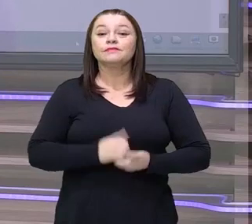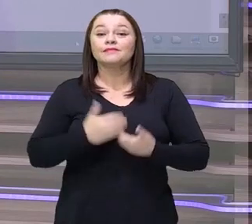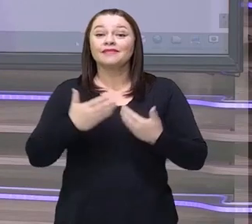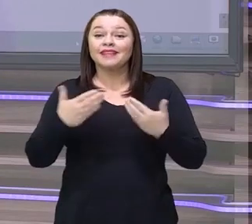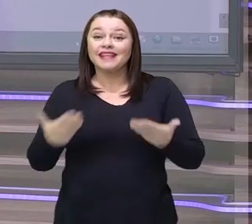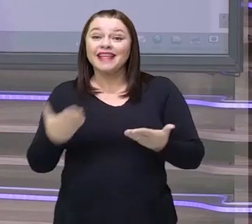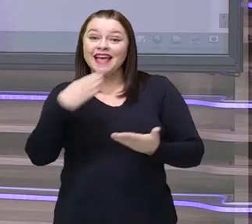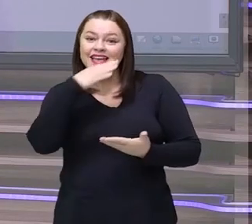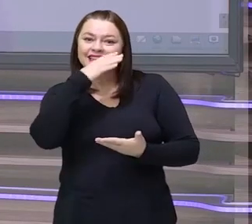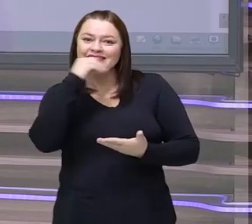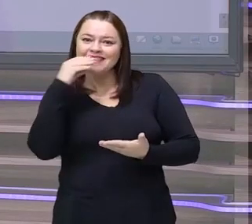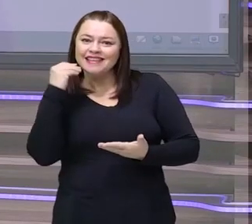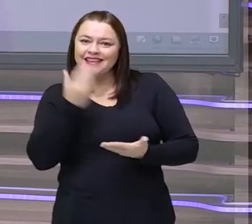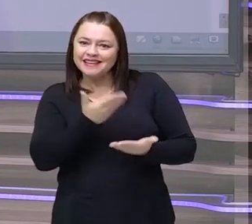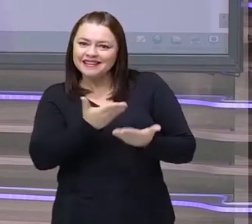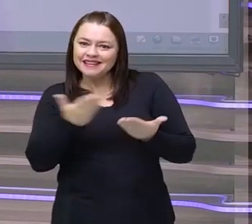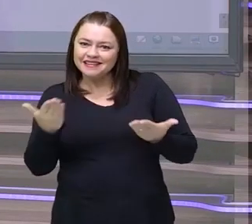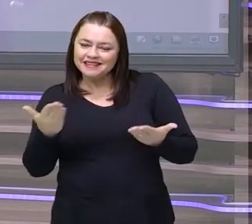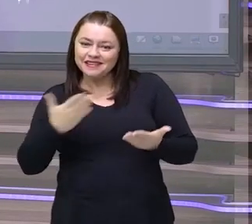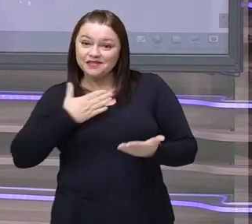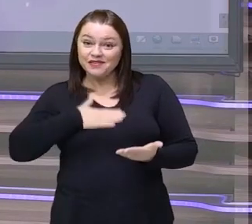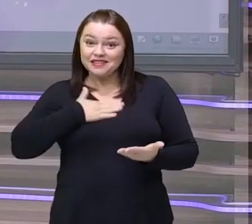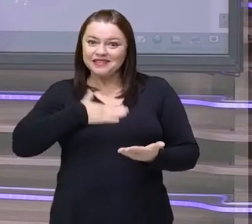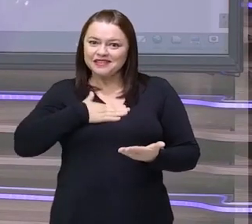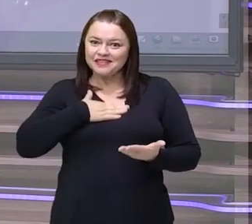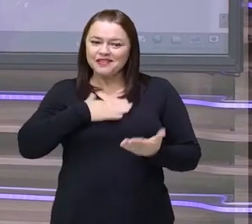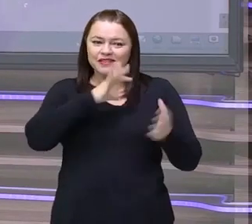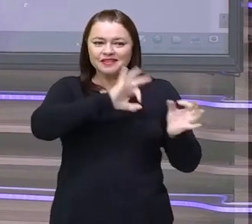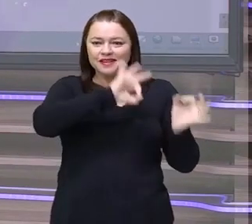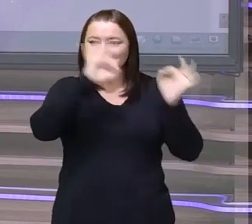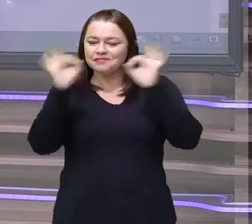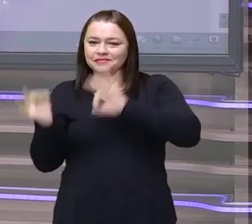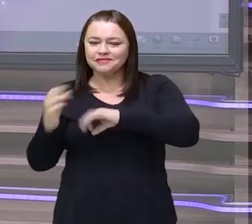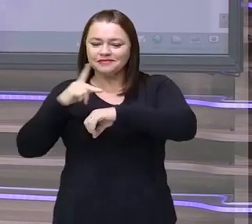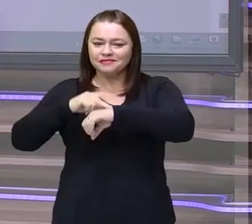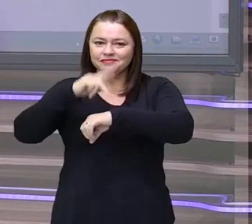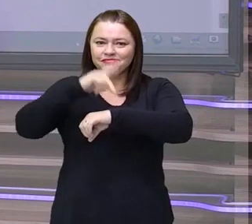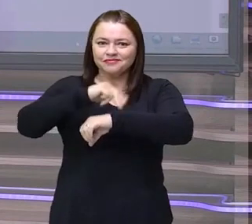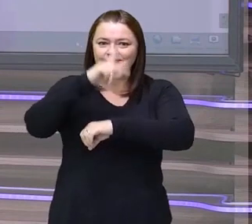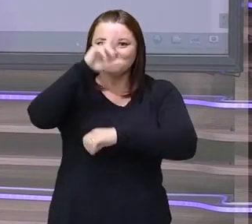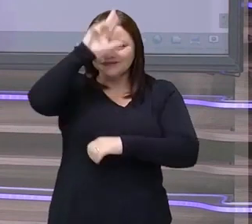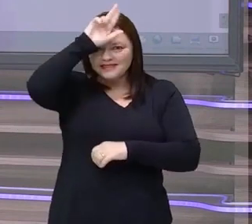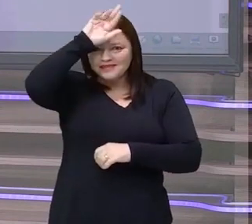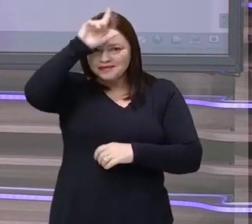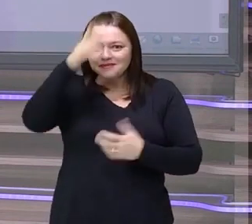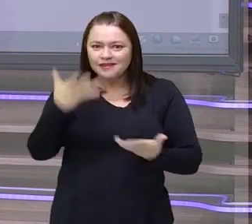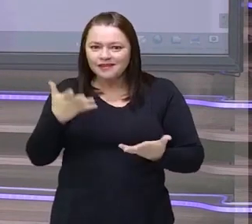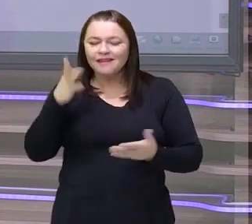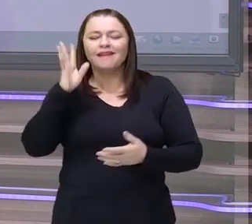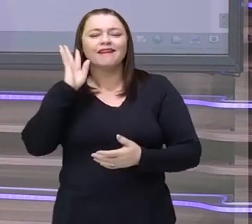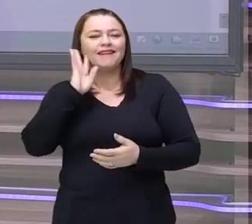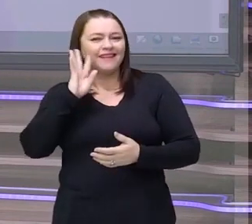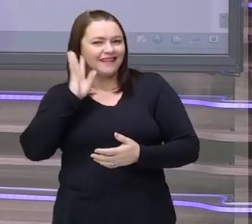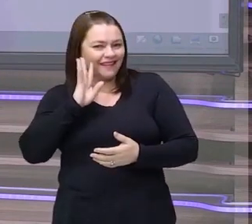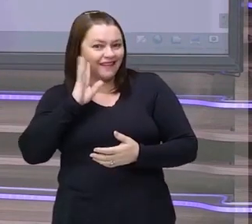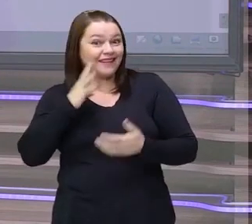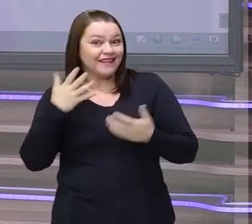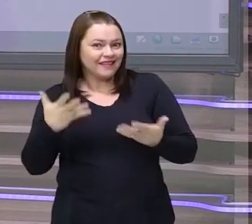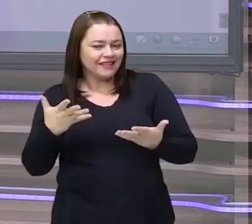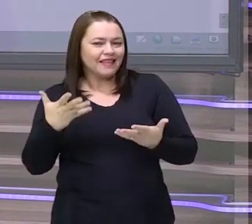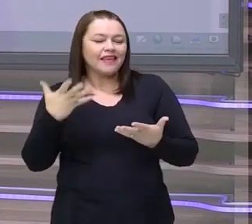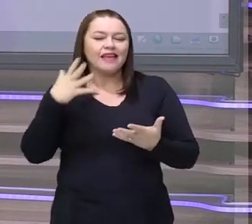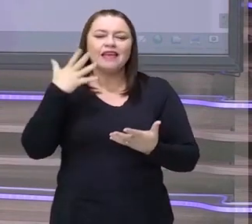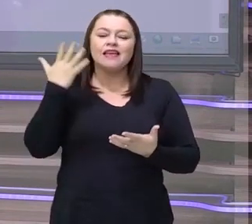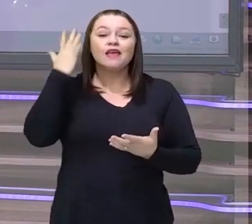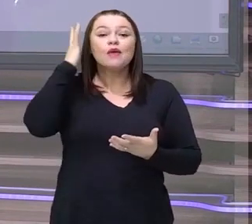E aí, crianças, vocês gostaram do vídeo da cigarra e da formiga? Muito legal, não é? Espero que vocês tenham